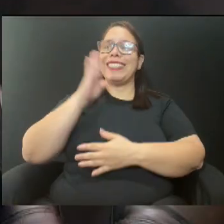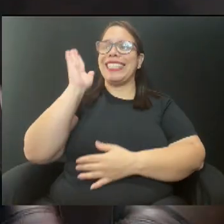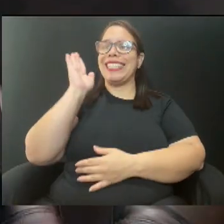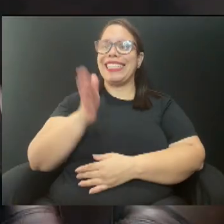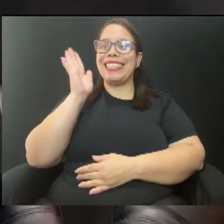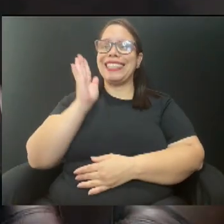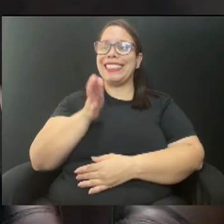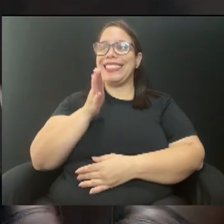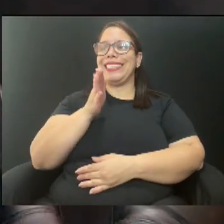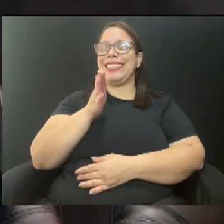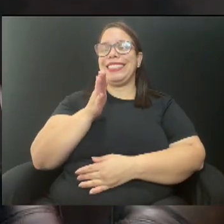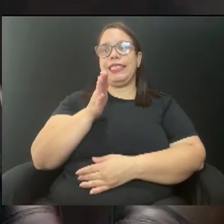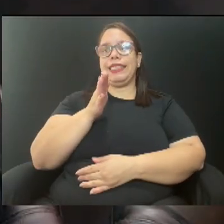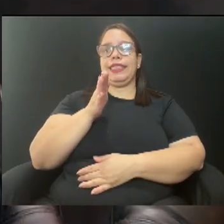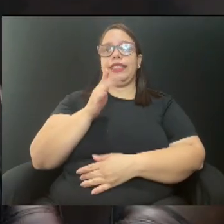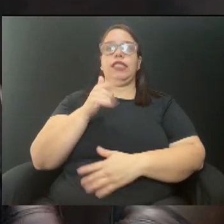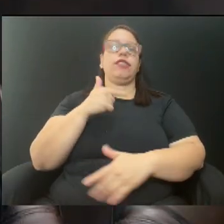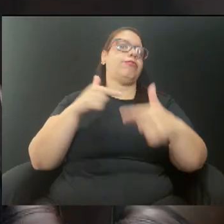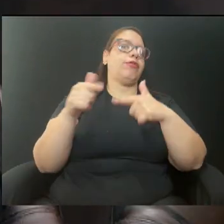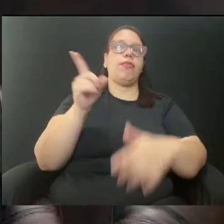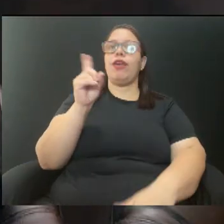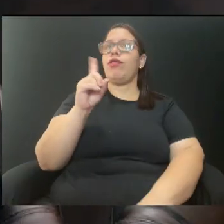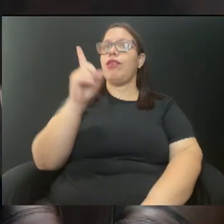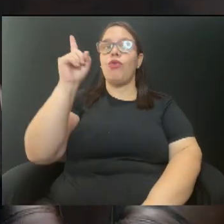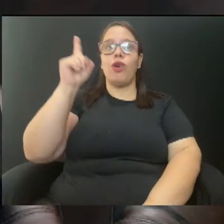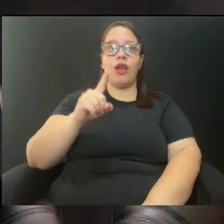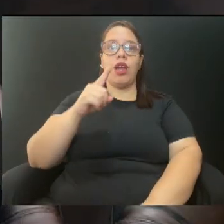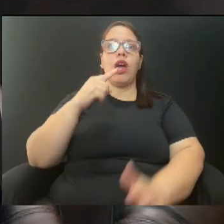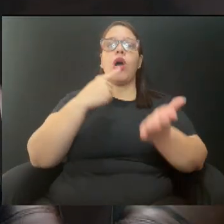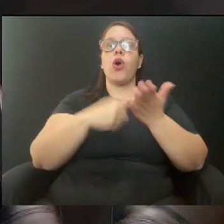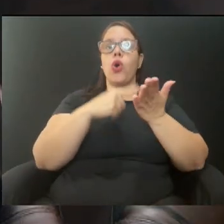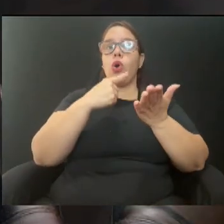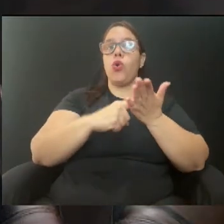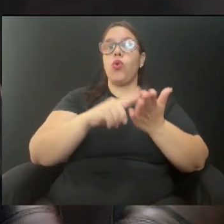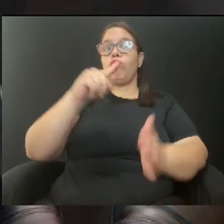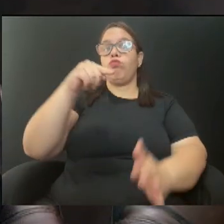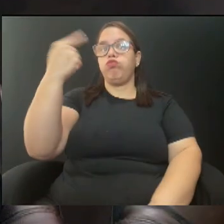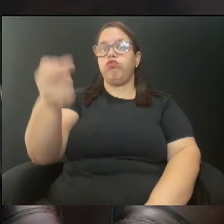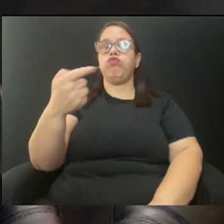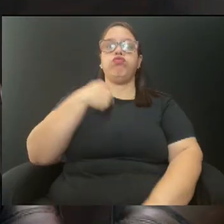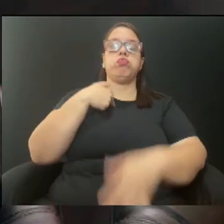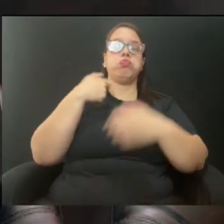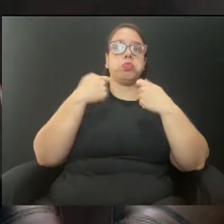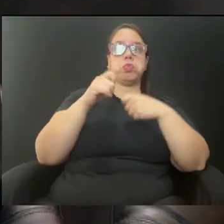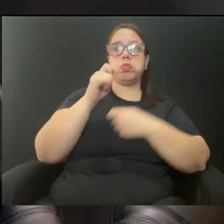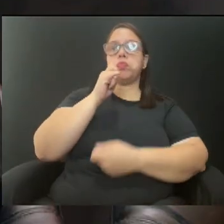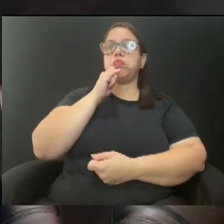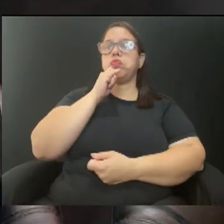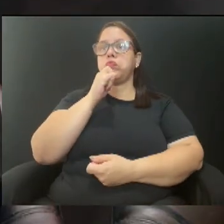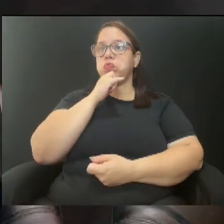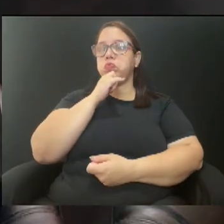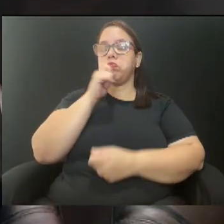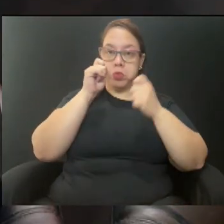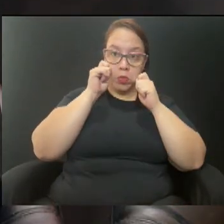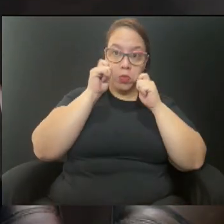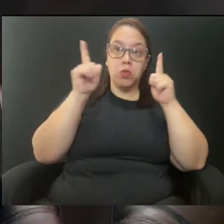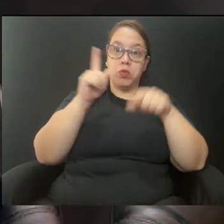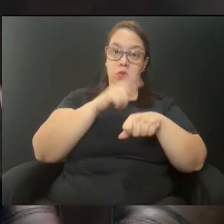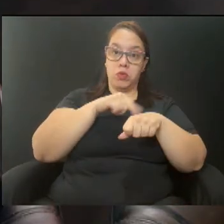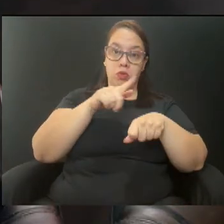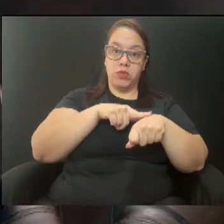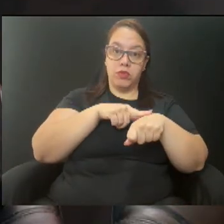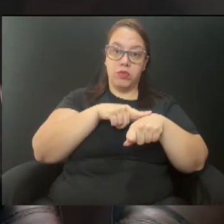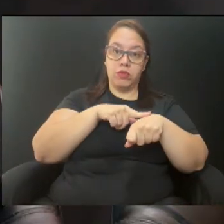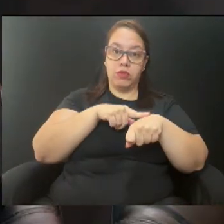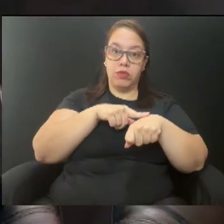o trabalho não é assim. É um compromisso com o outro, ao qual eu preciso, por exemplo, estar acordado às horas, eu tenho que estar aquelas certas horas ali. Eu não